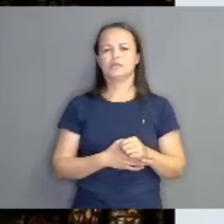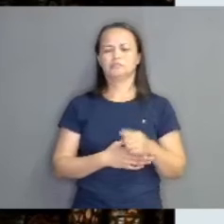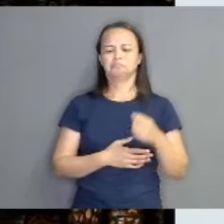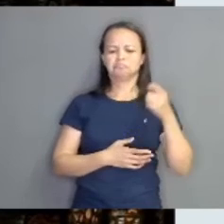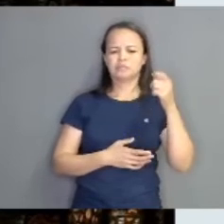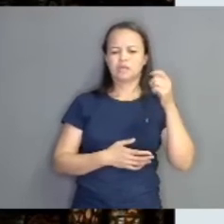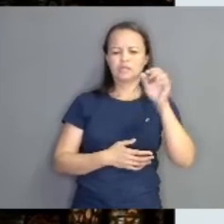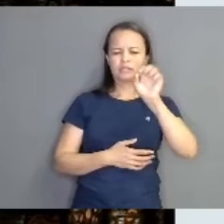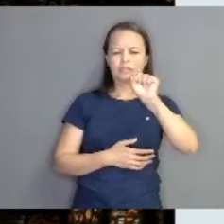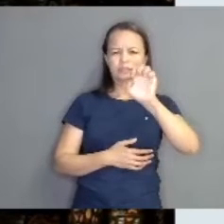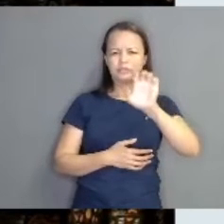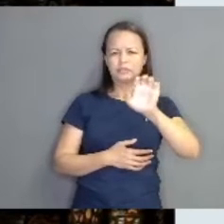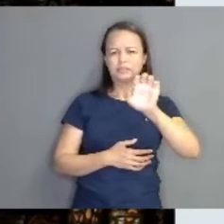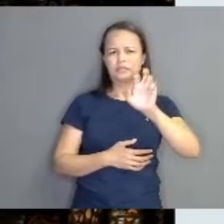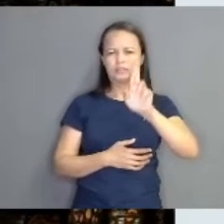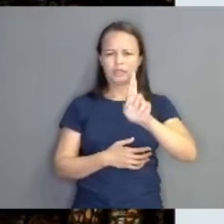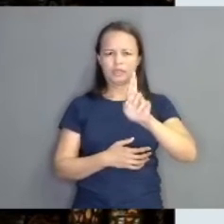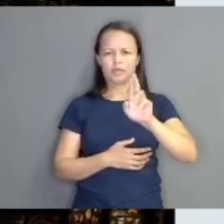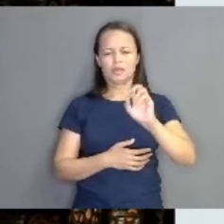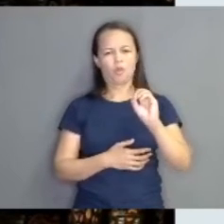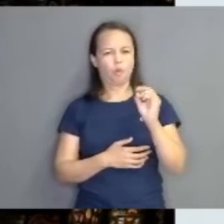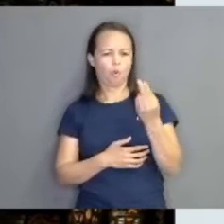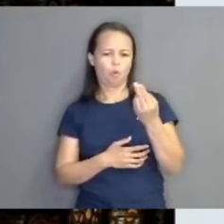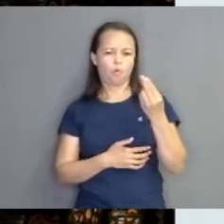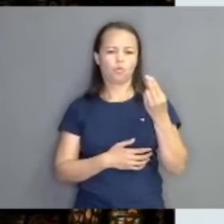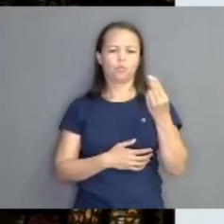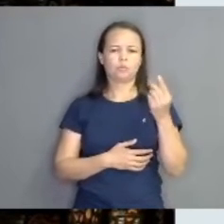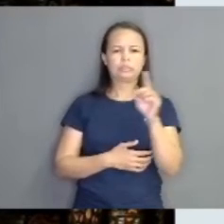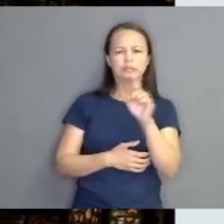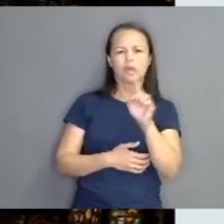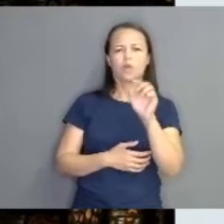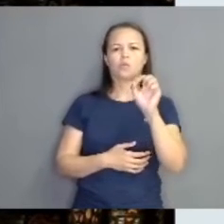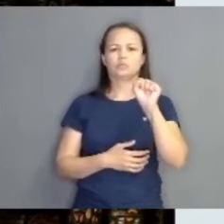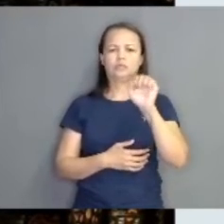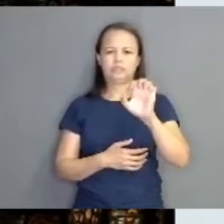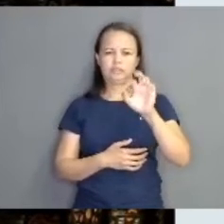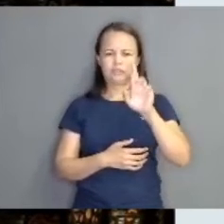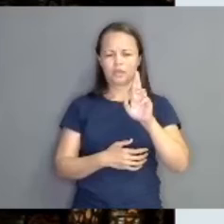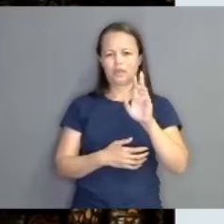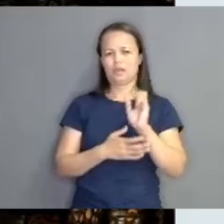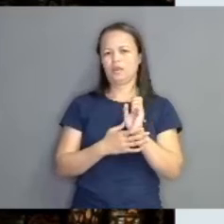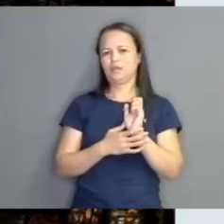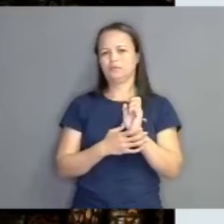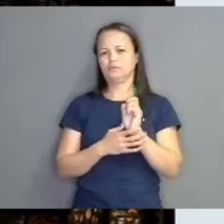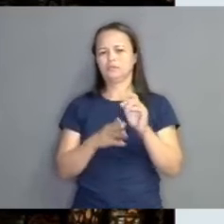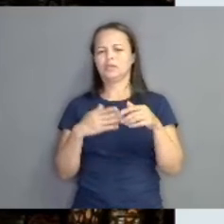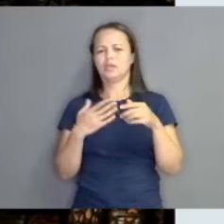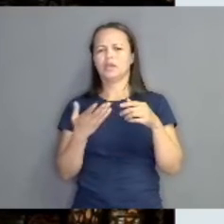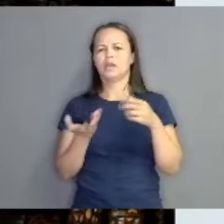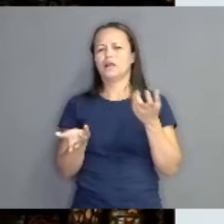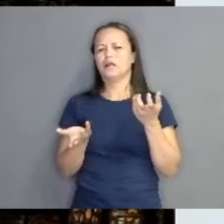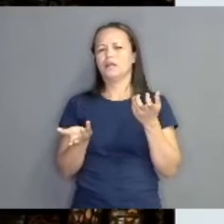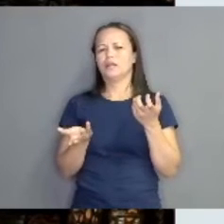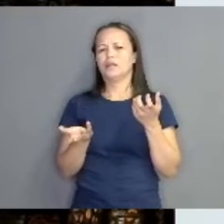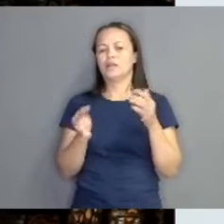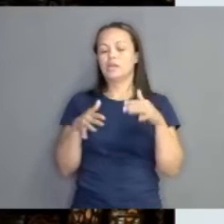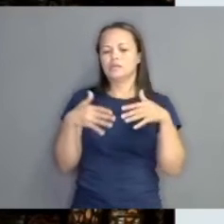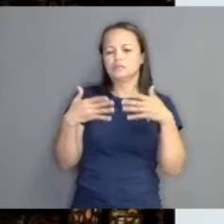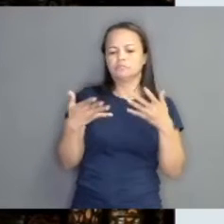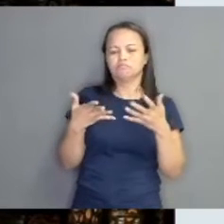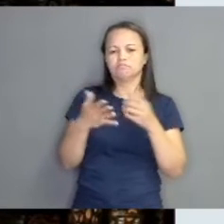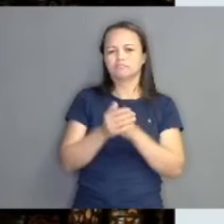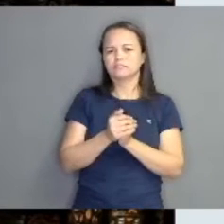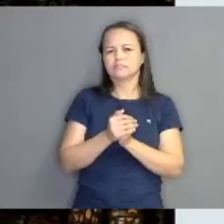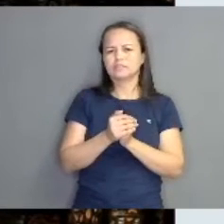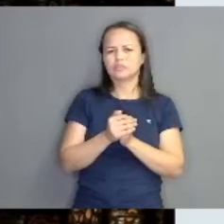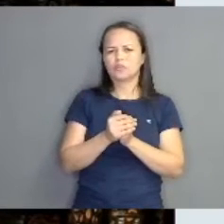Quem já não ouviu a peça ou filme Romeu e Julieta? Macbeth, Sonhos de